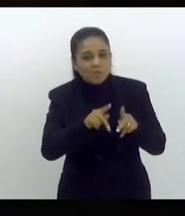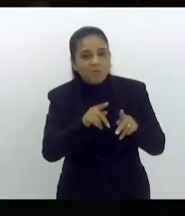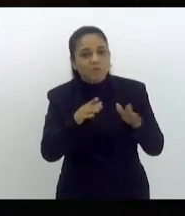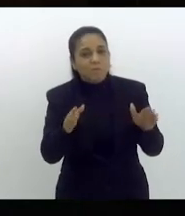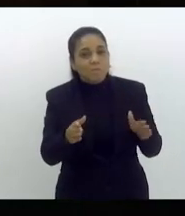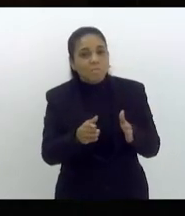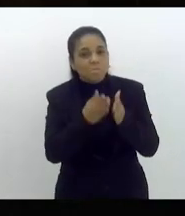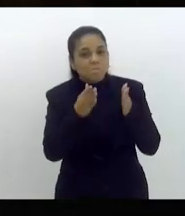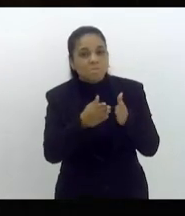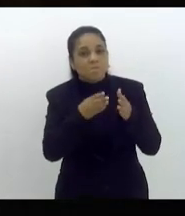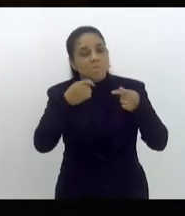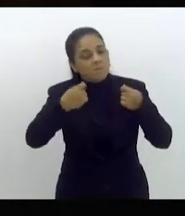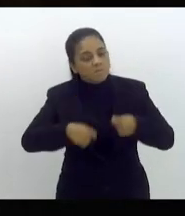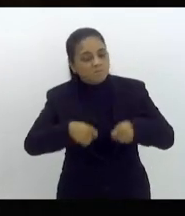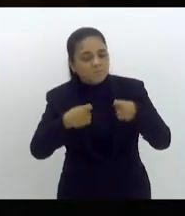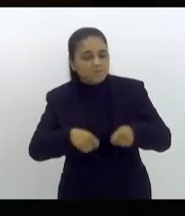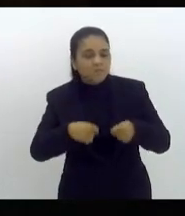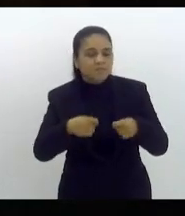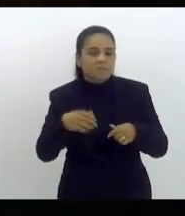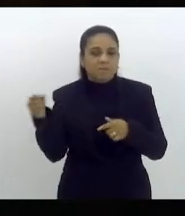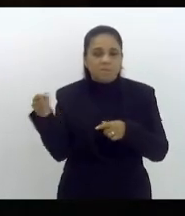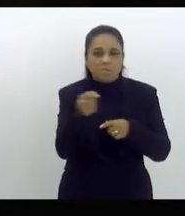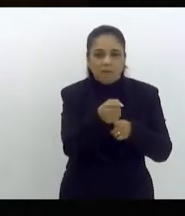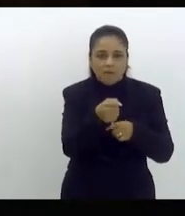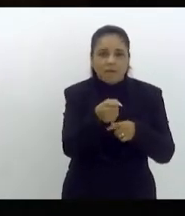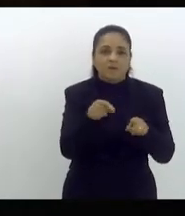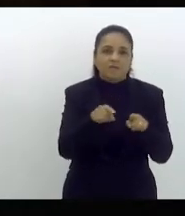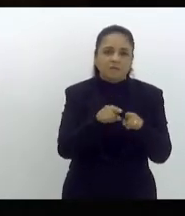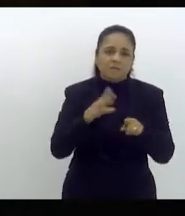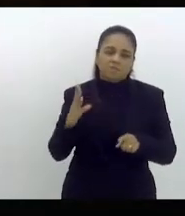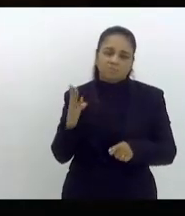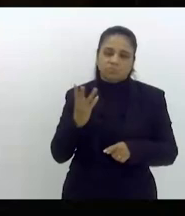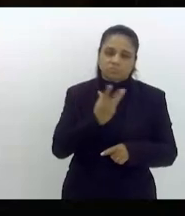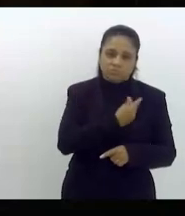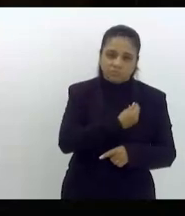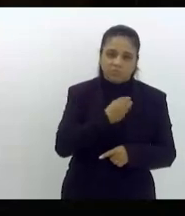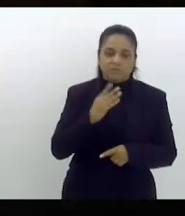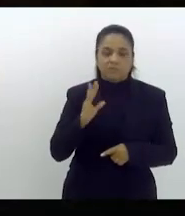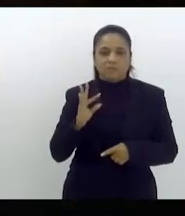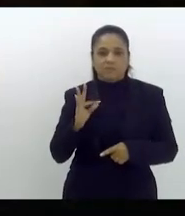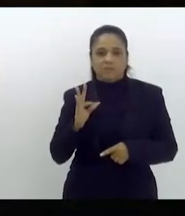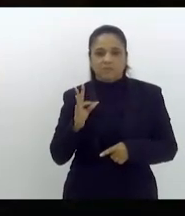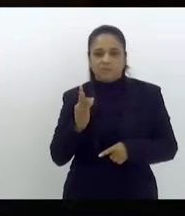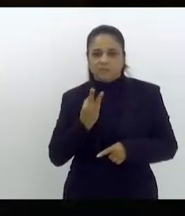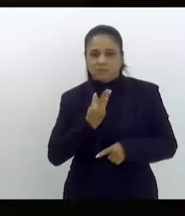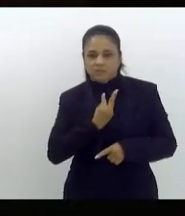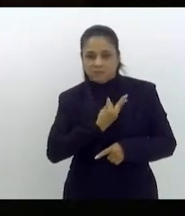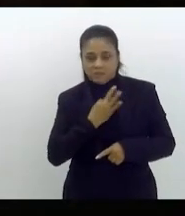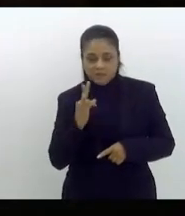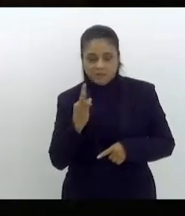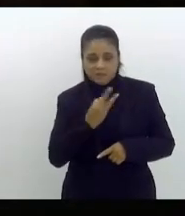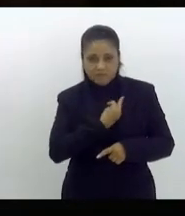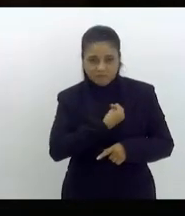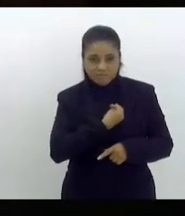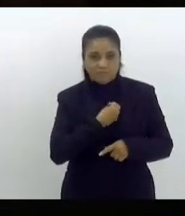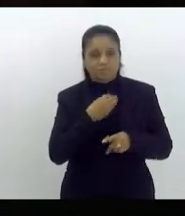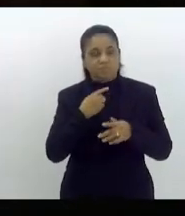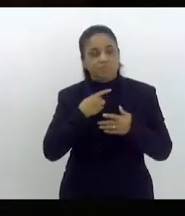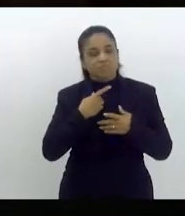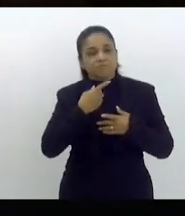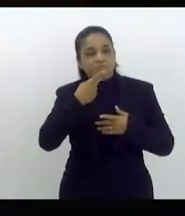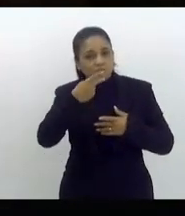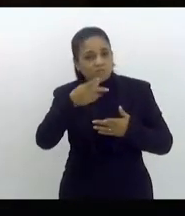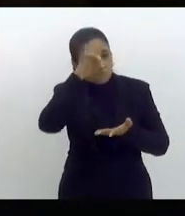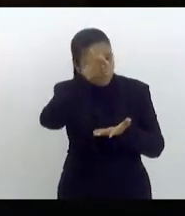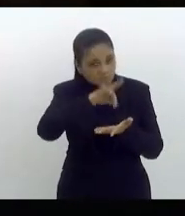trabalho formal e afeta mais ainda pessoas transexuais e travestis cerca de 90% das pessoas que se autodeclaram transexuais e